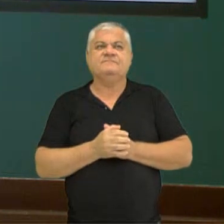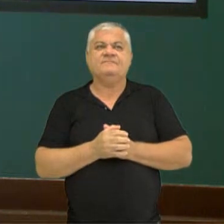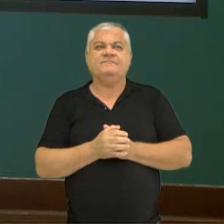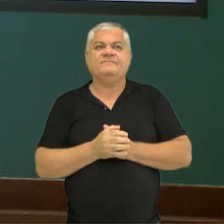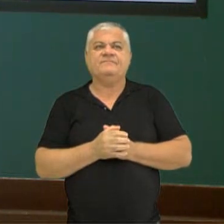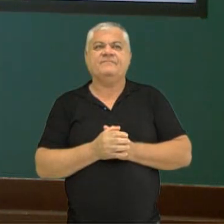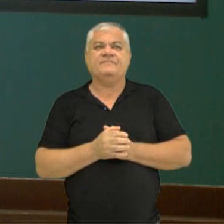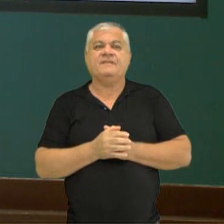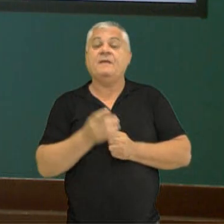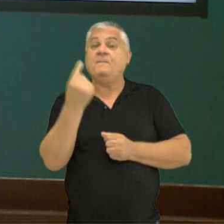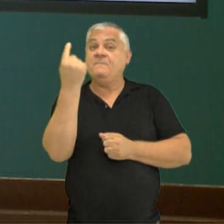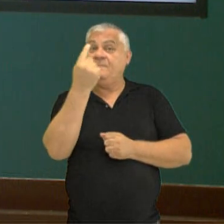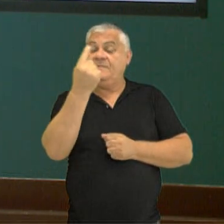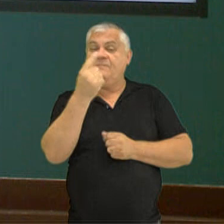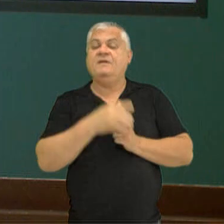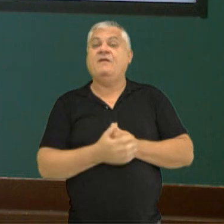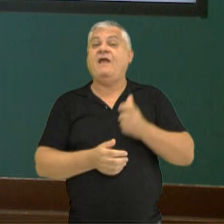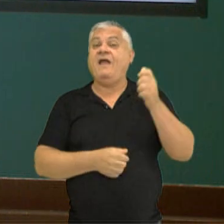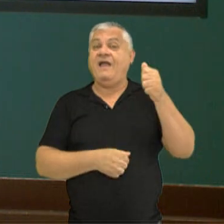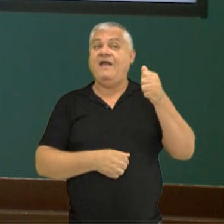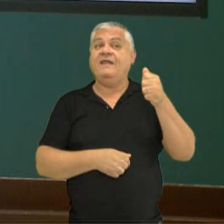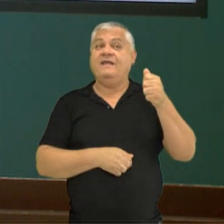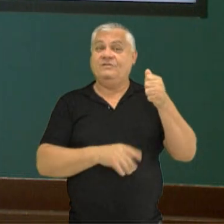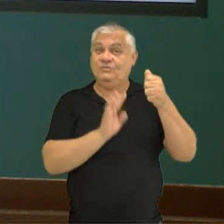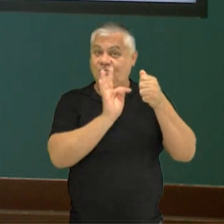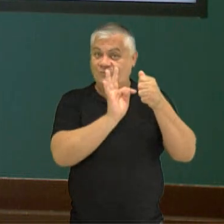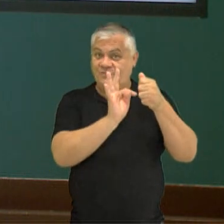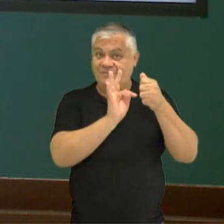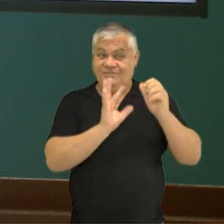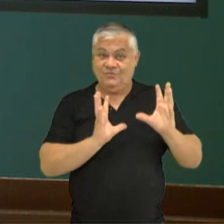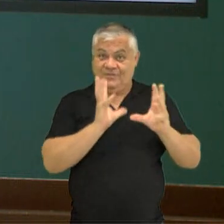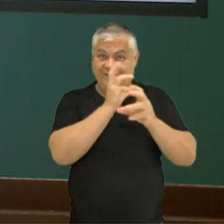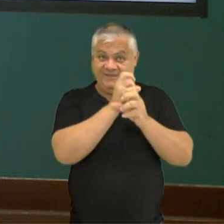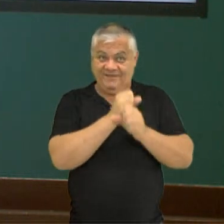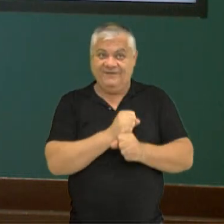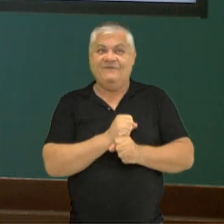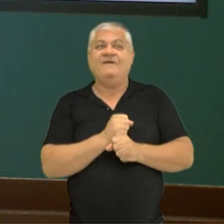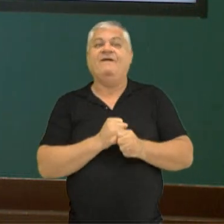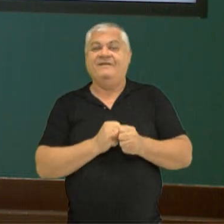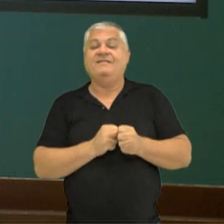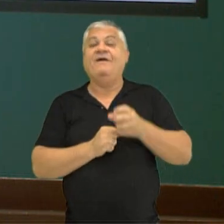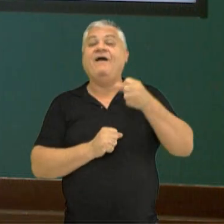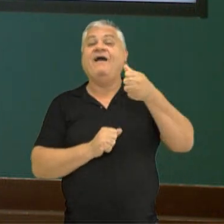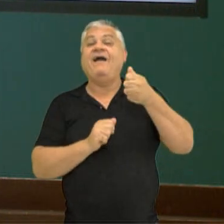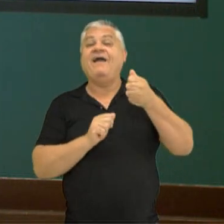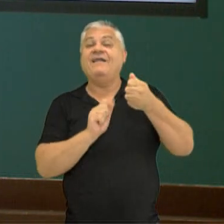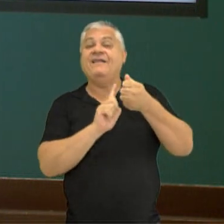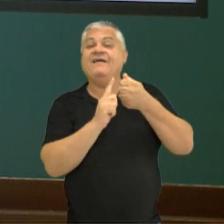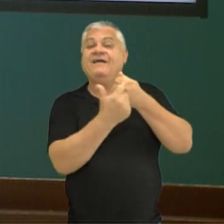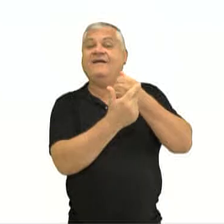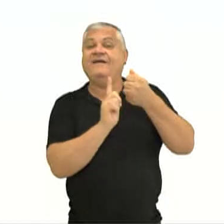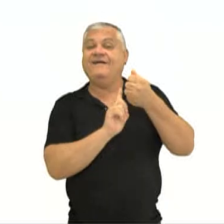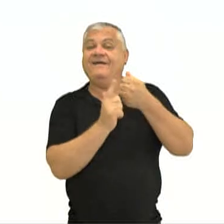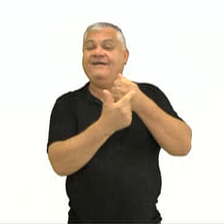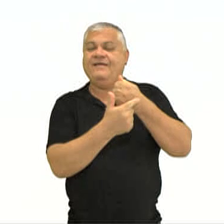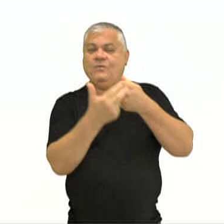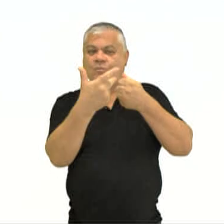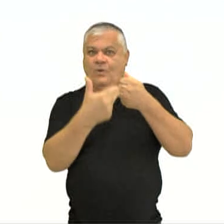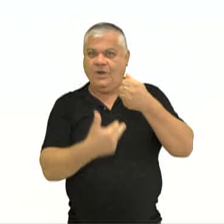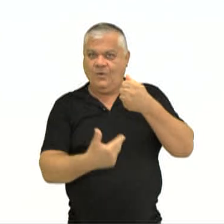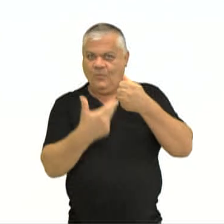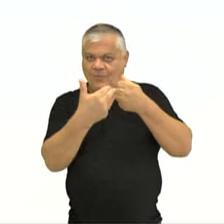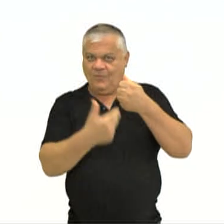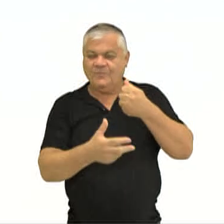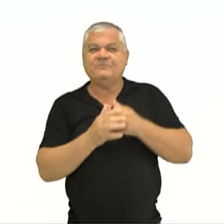vamos lá. Primeiro lembramos a área total e a área lateral, que era que a gente tinha uma igualdade, que as duas vão ser iguais,